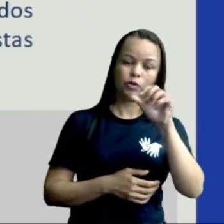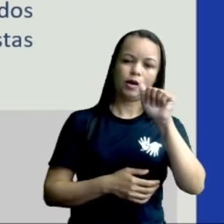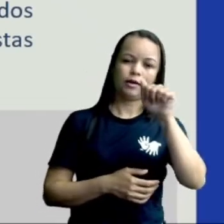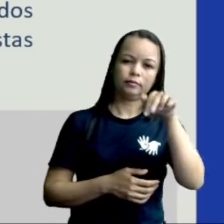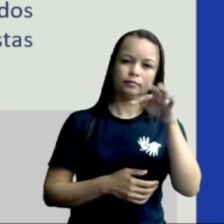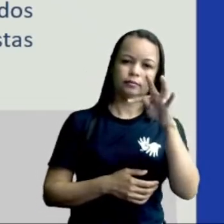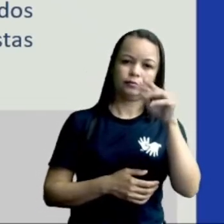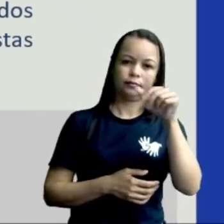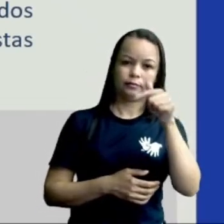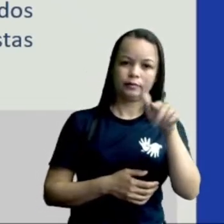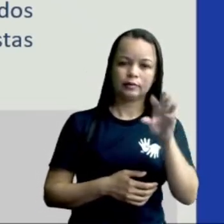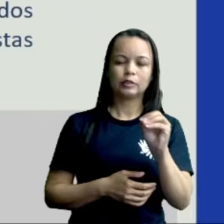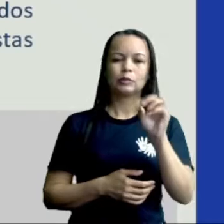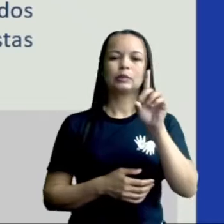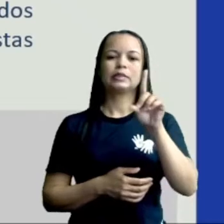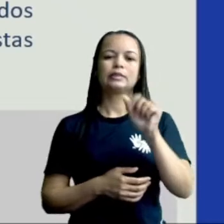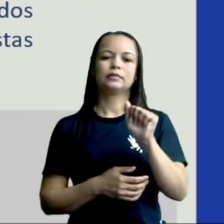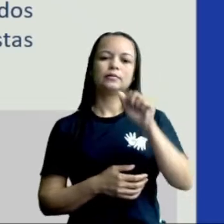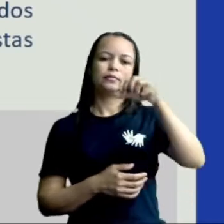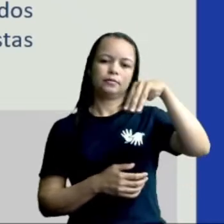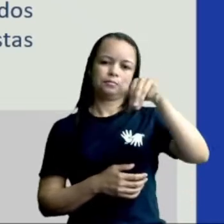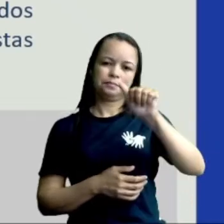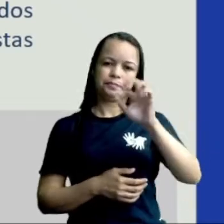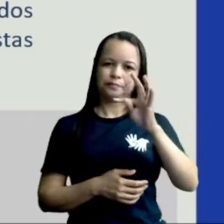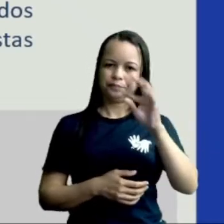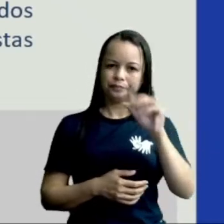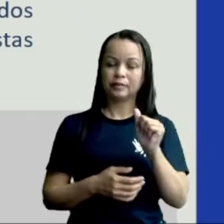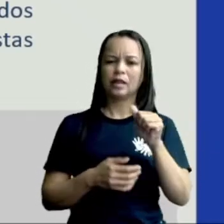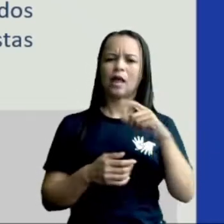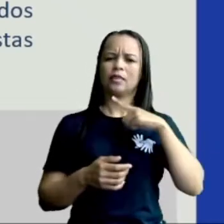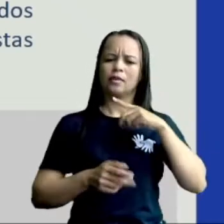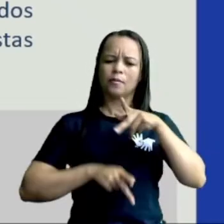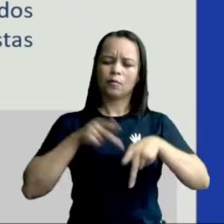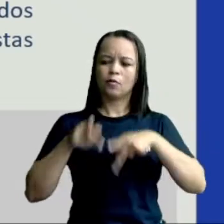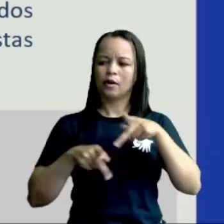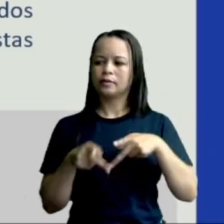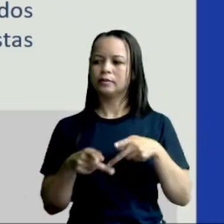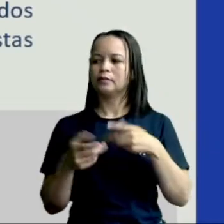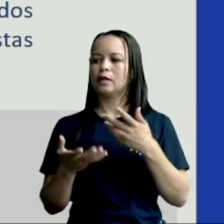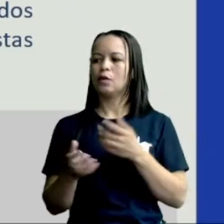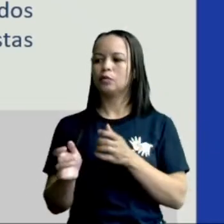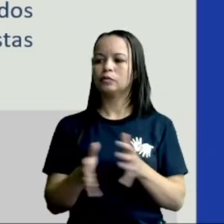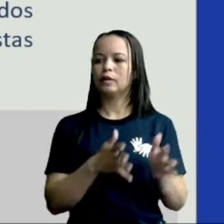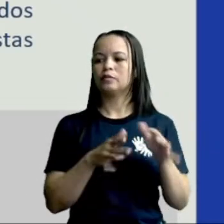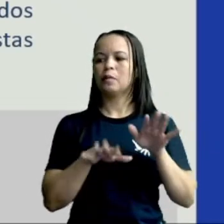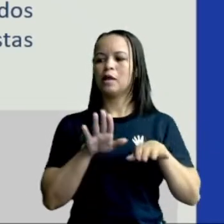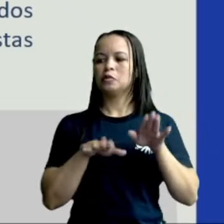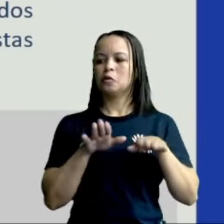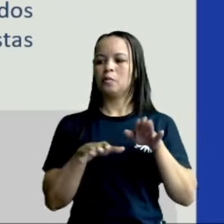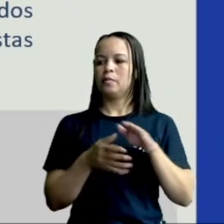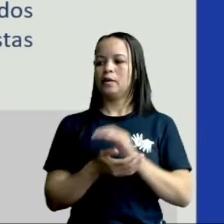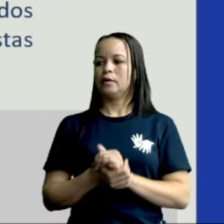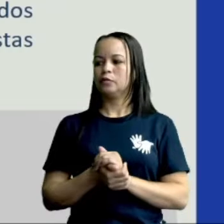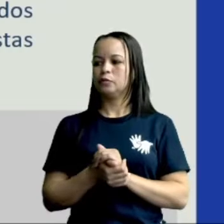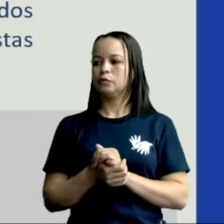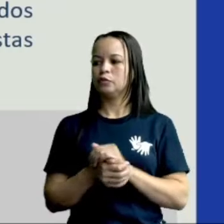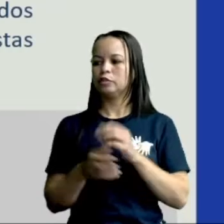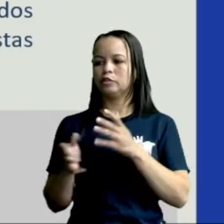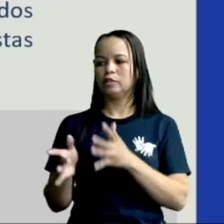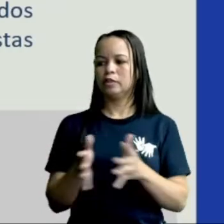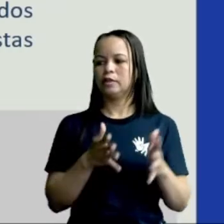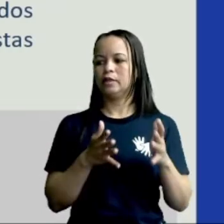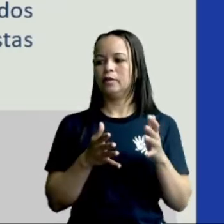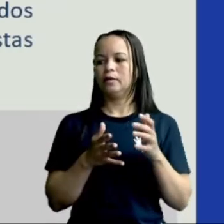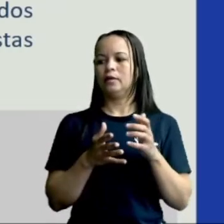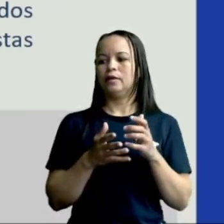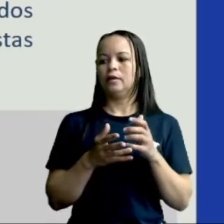da Mata. Ela tinha uma população estimada já de 4.866 habitantes. Aos sábados, eram realizadas